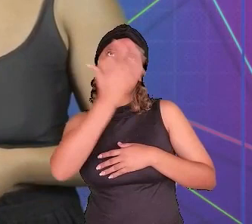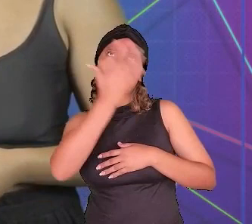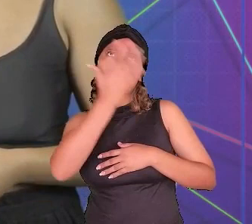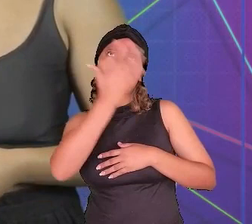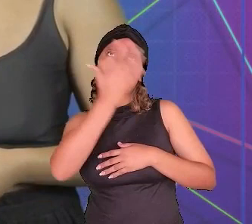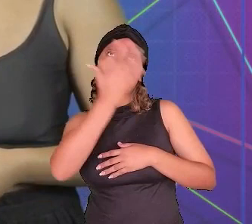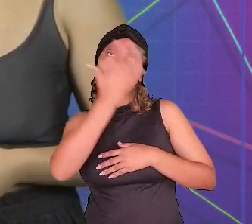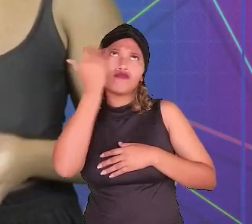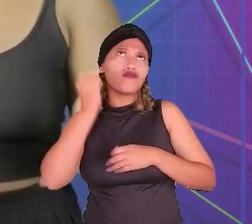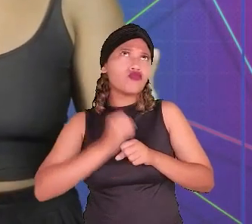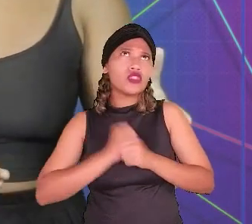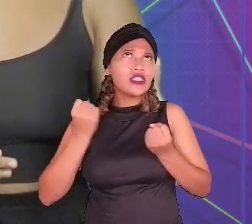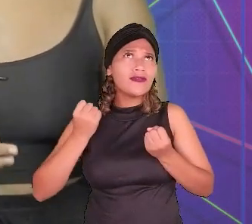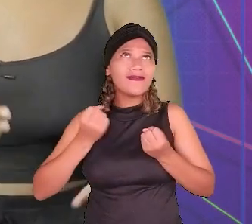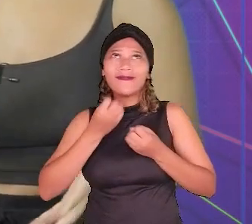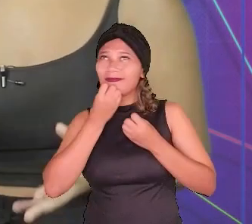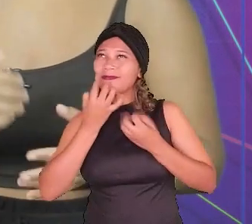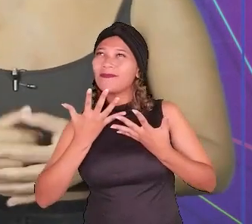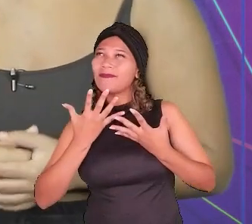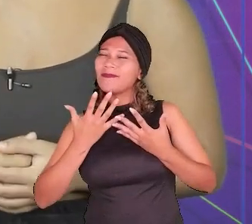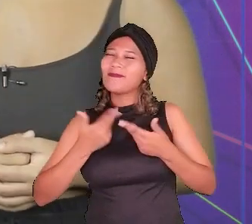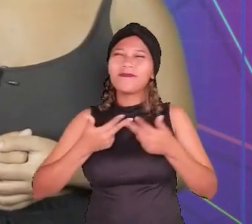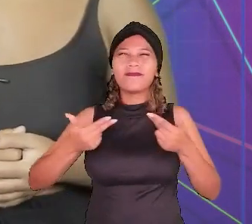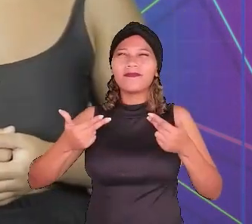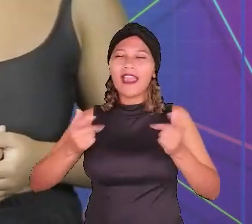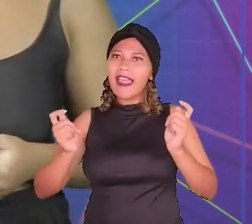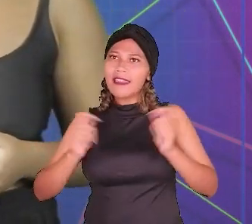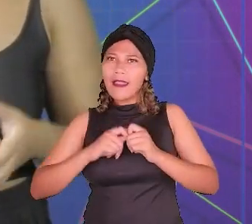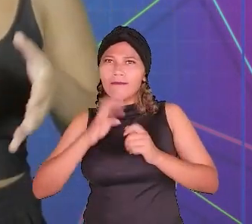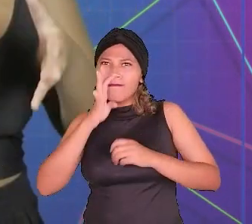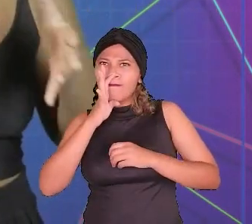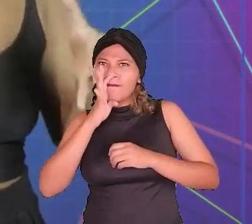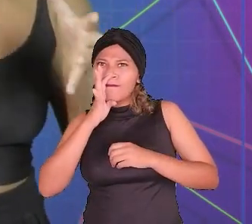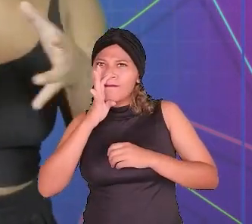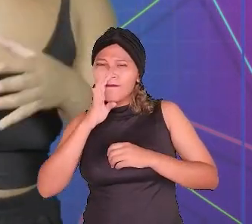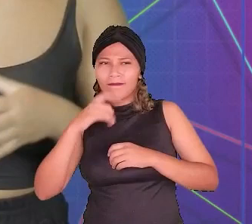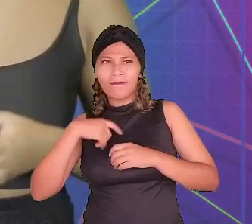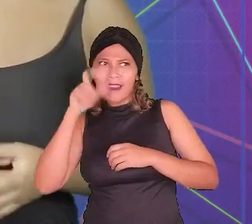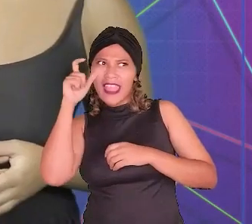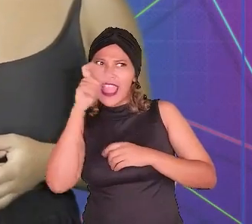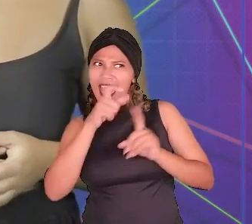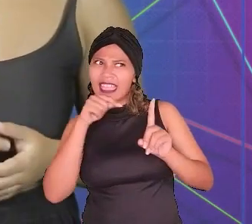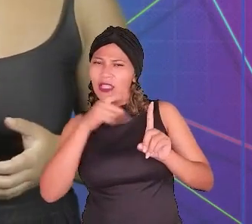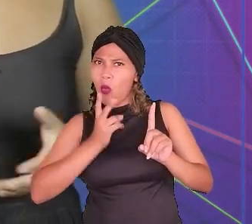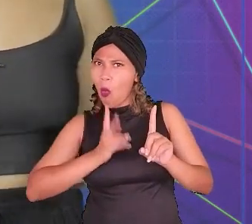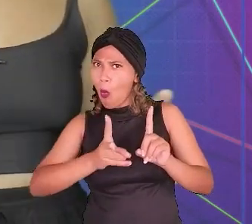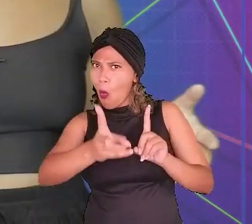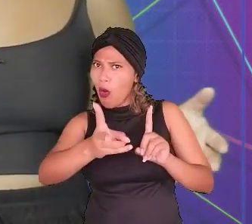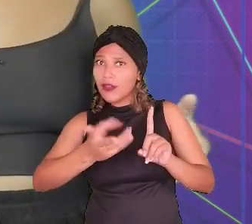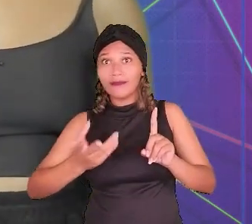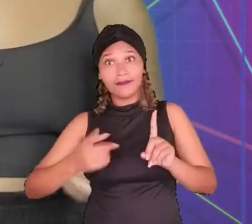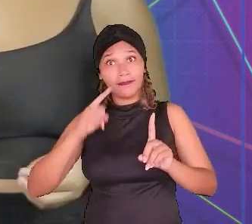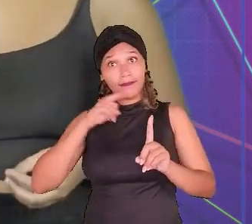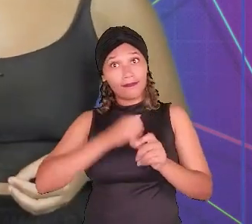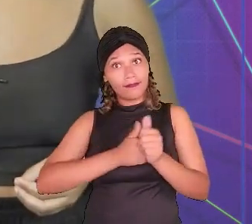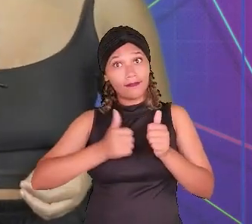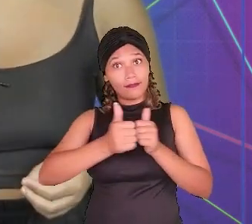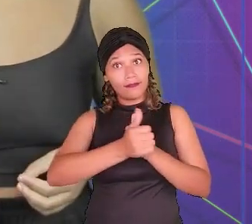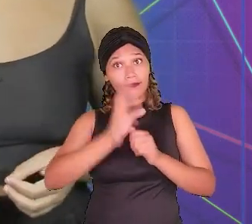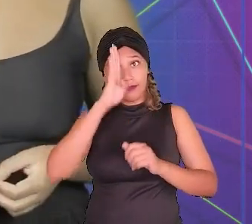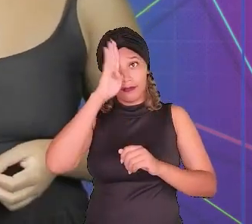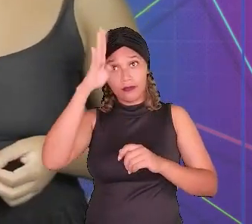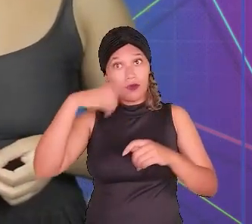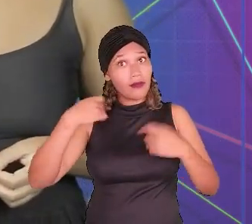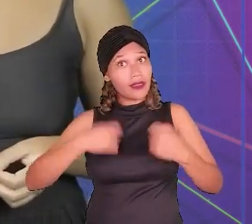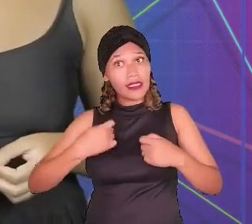itens citados pela professora. Cativante? Forte o suficiente para carregar o leitor por todo o enredo? Um personagem principal tem que pular para fora